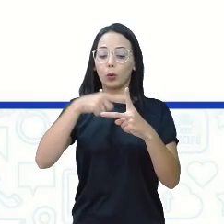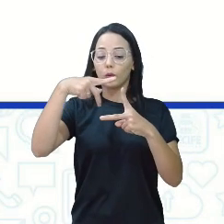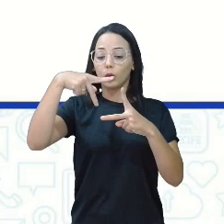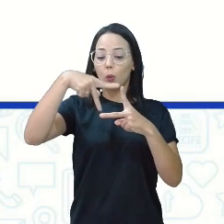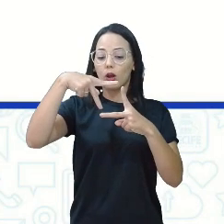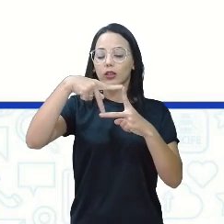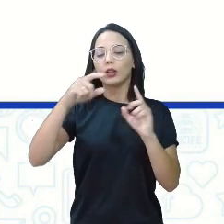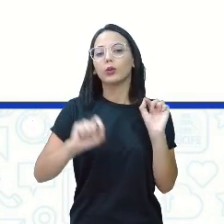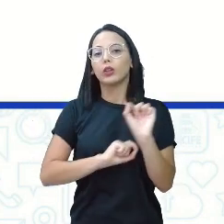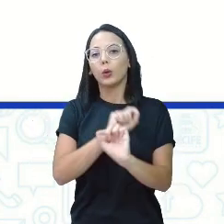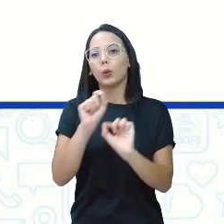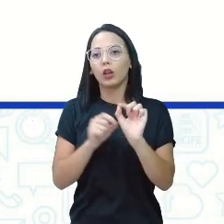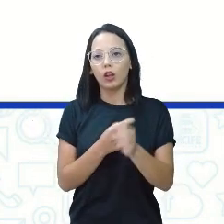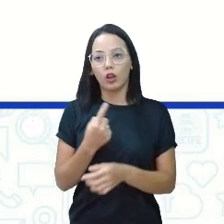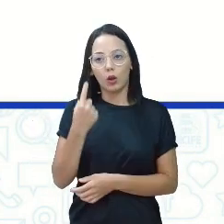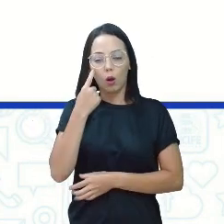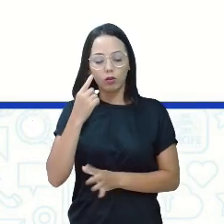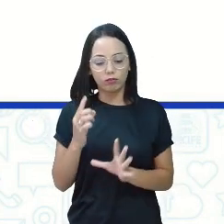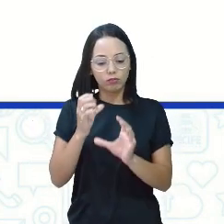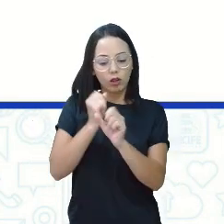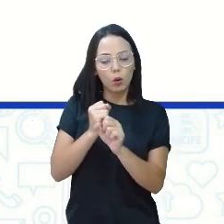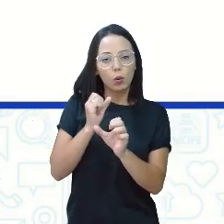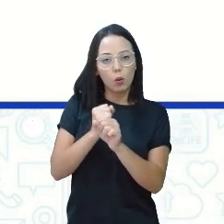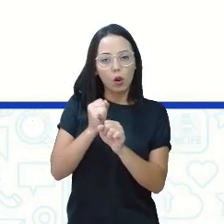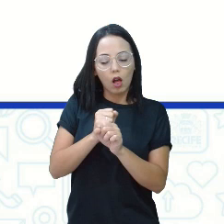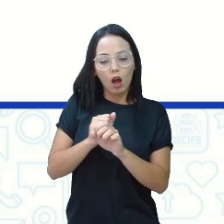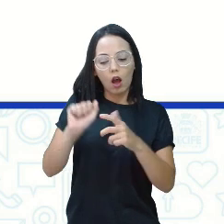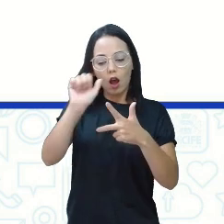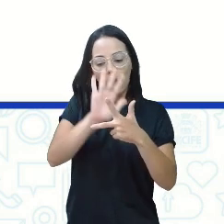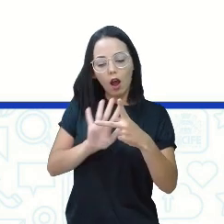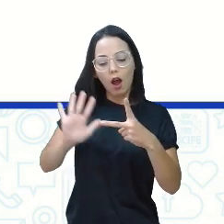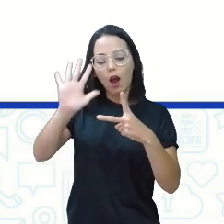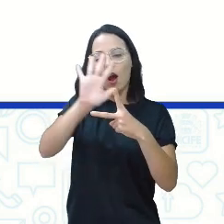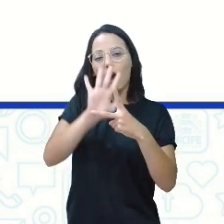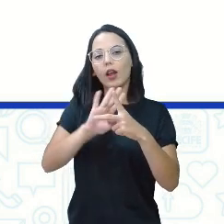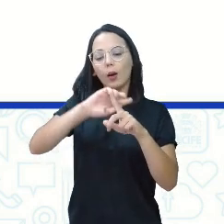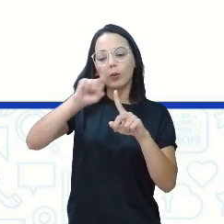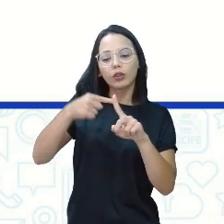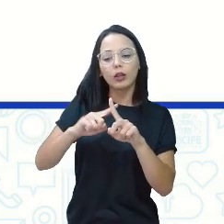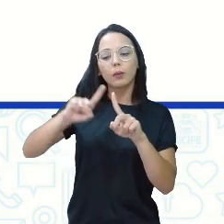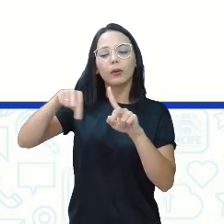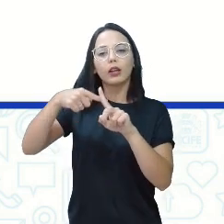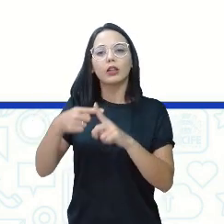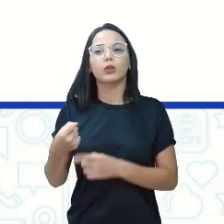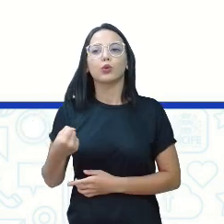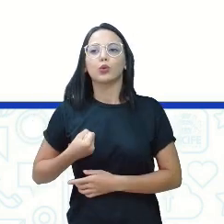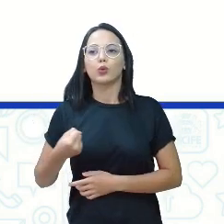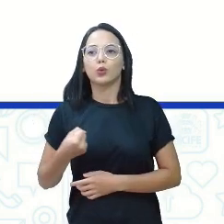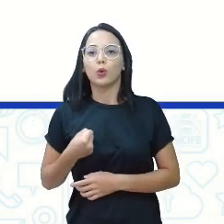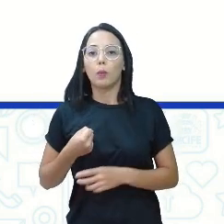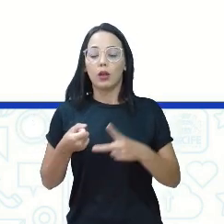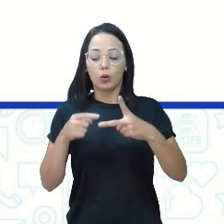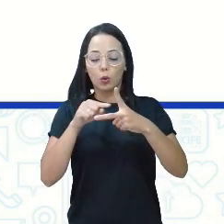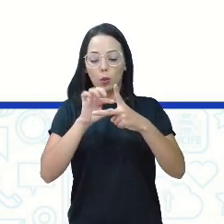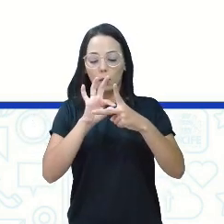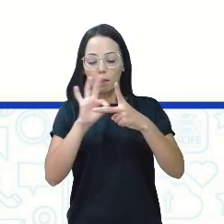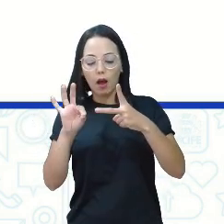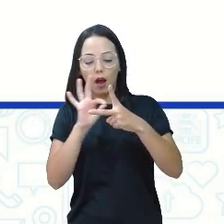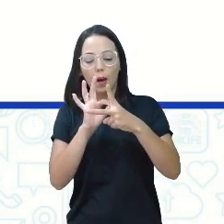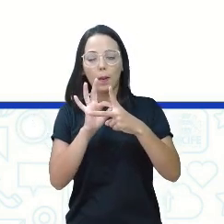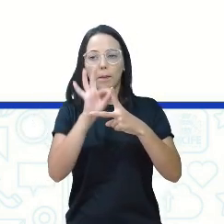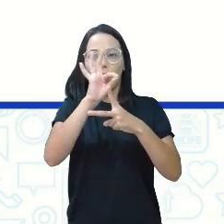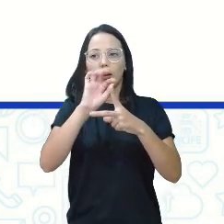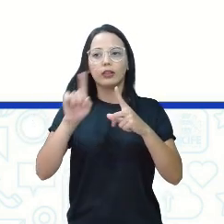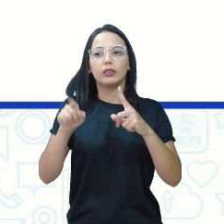ó, basicamente, para calcular a área de um quadrado, multiplicamos os valores da base e da altura, que ficou dúvida